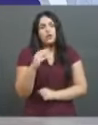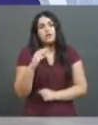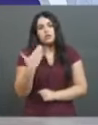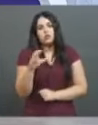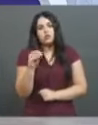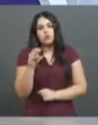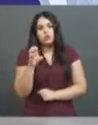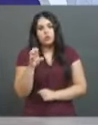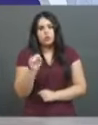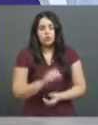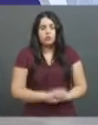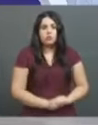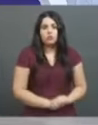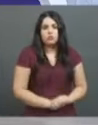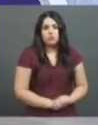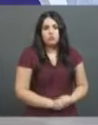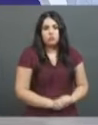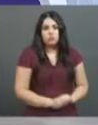dúvida.